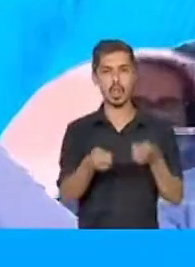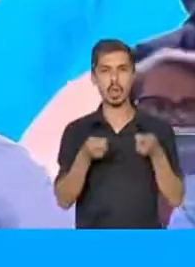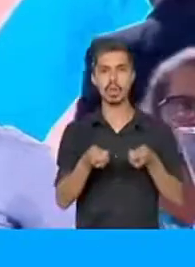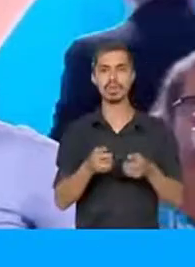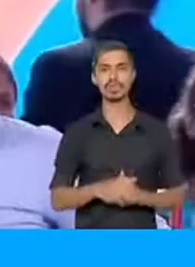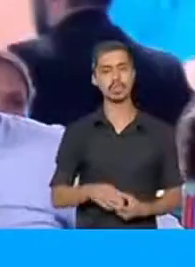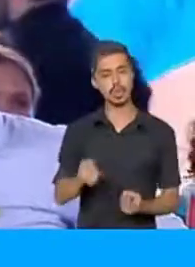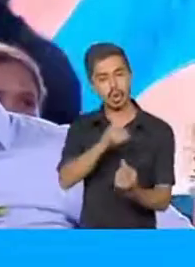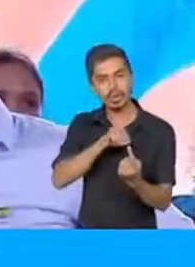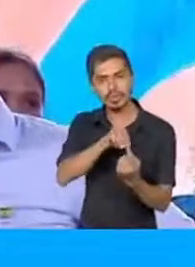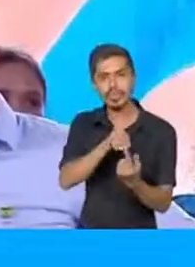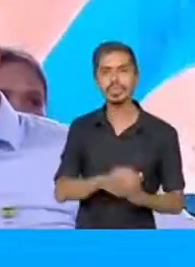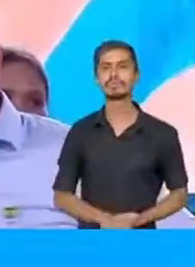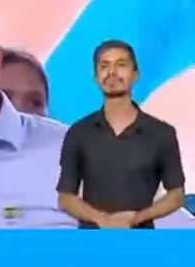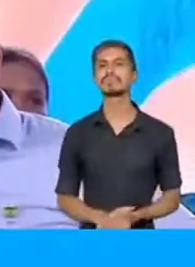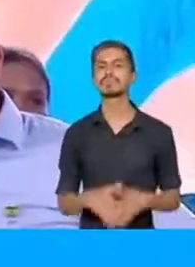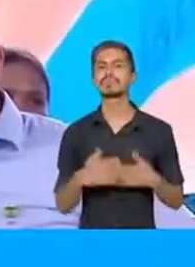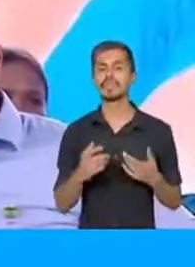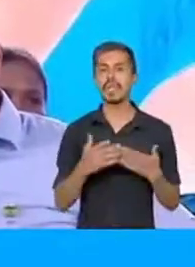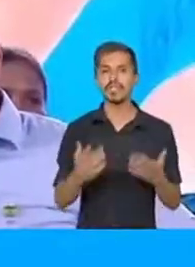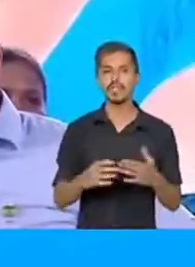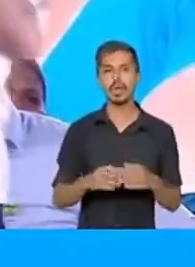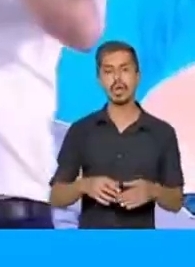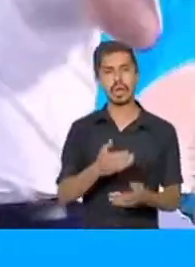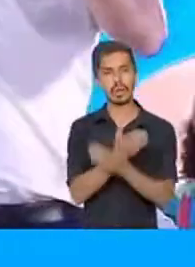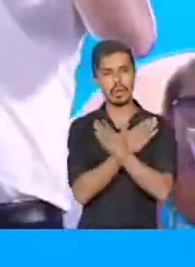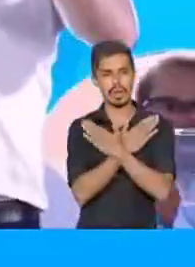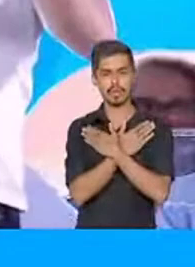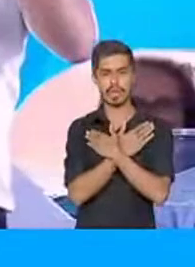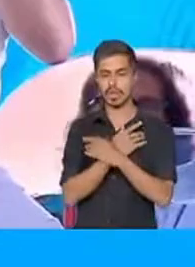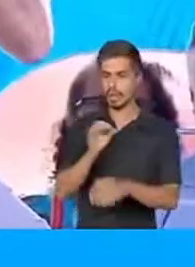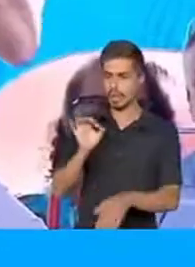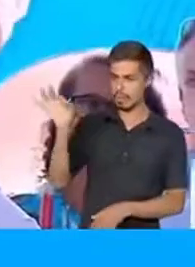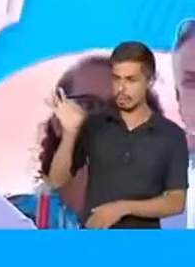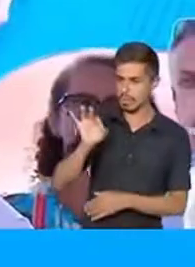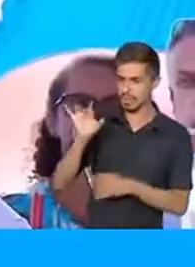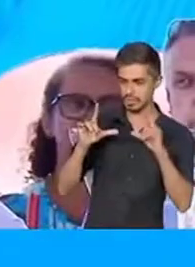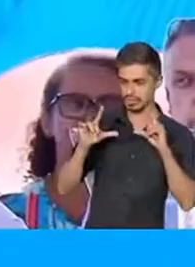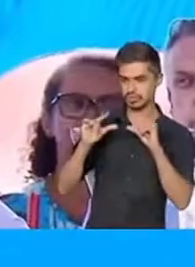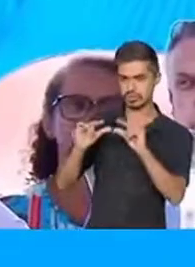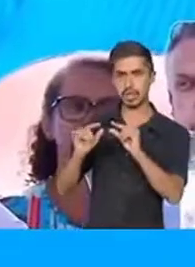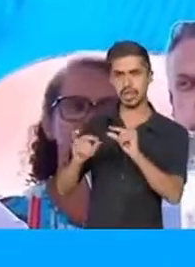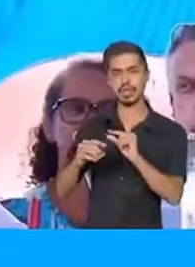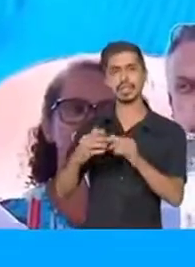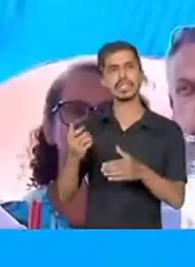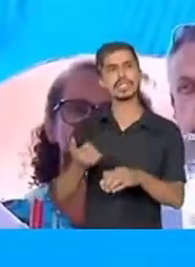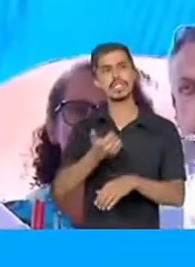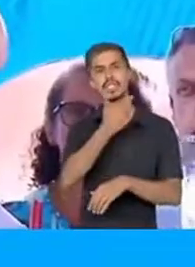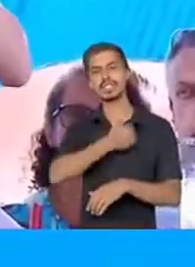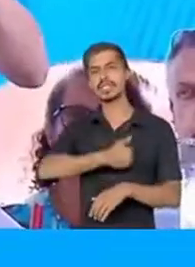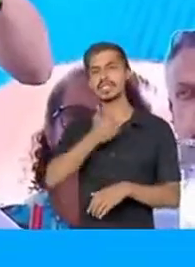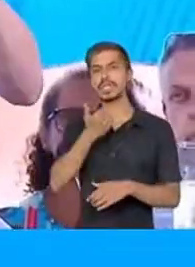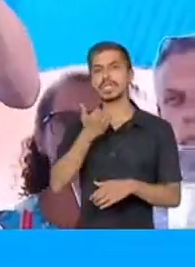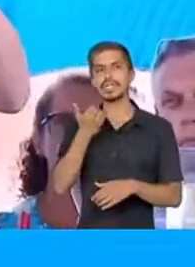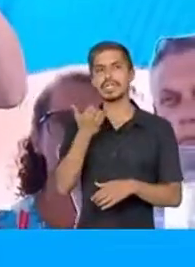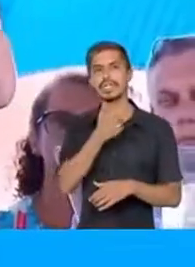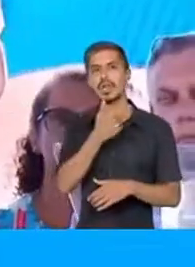meta. O desemprego é a menor taxa desde o golpe que teve contra o governo da presidente